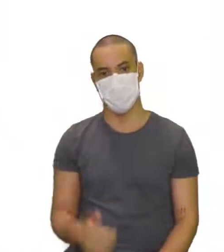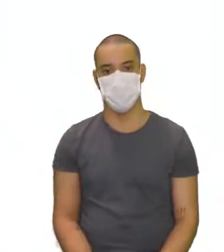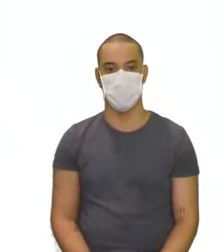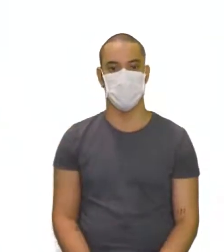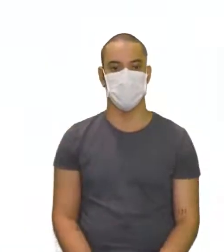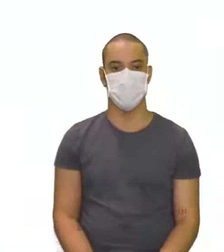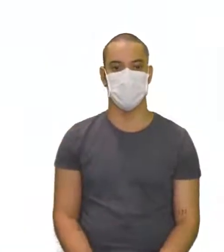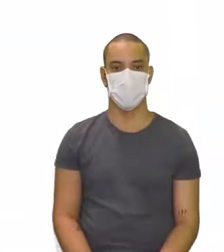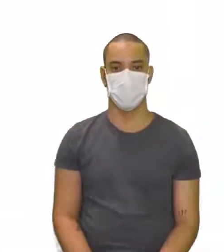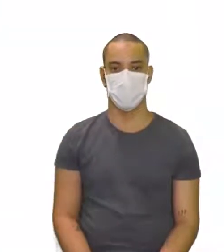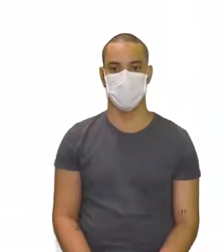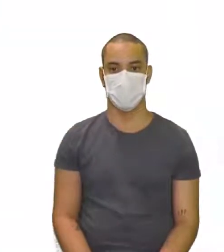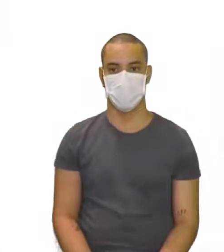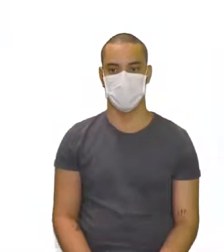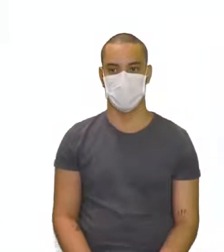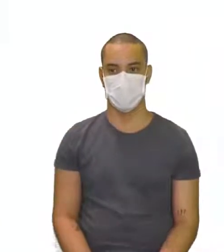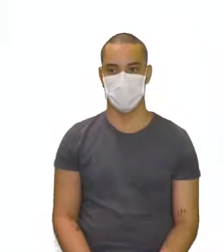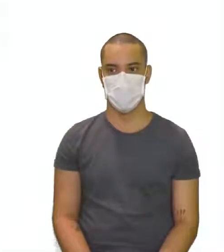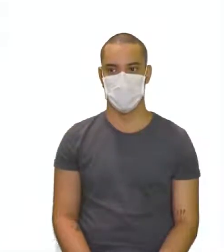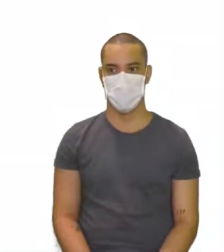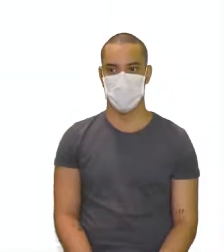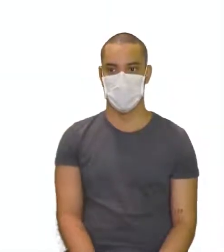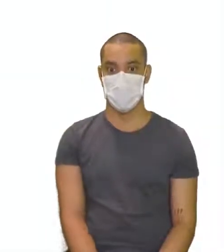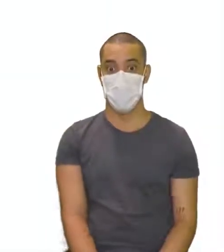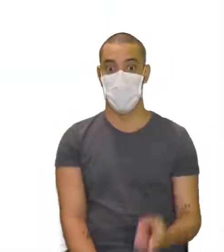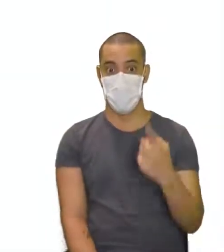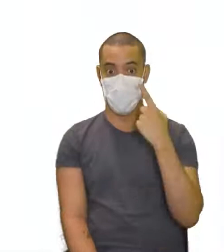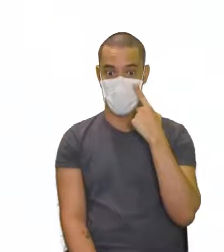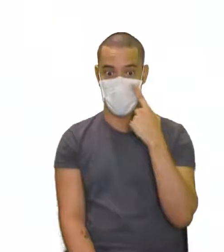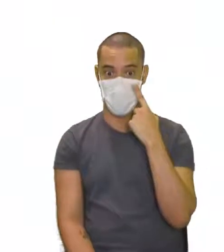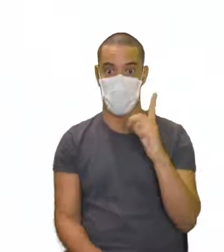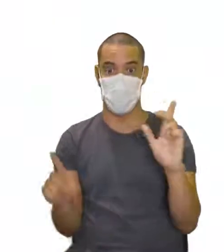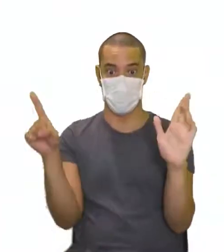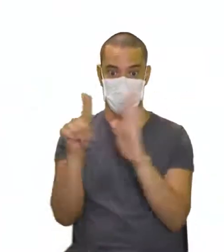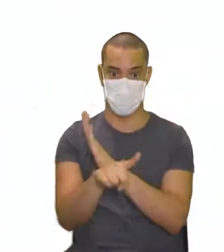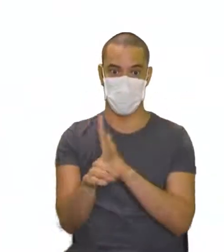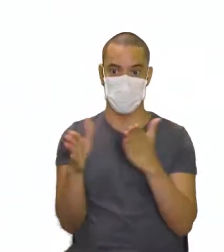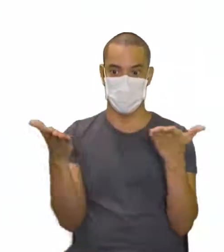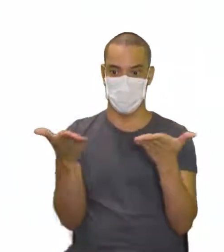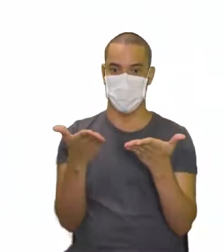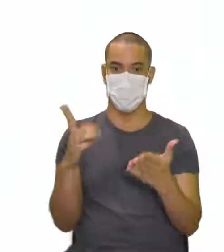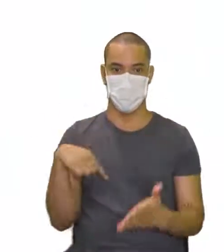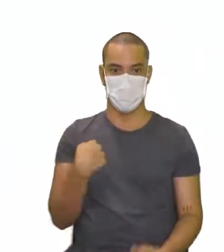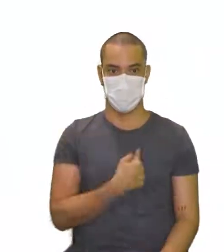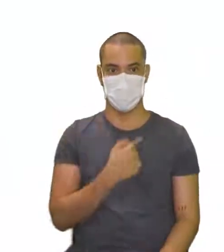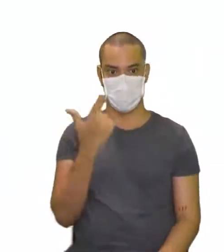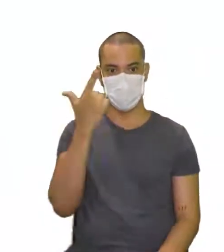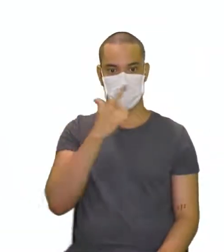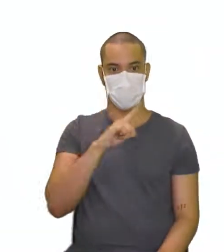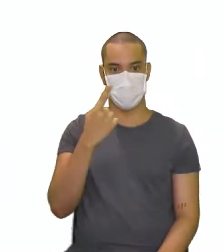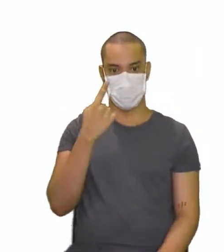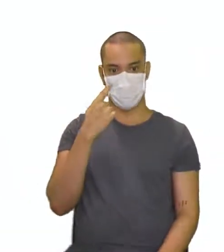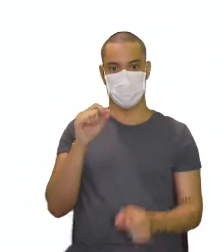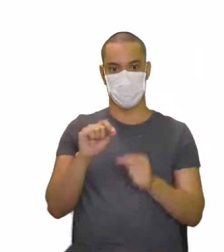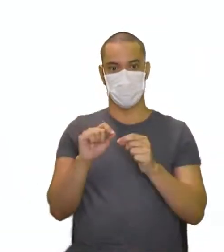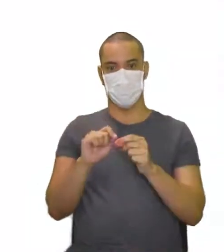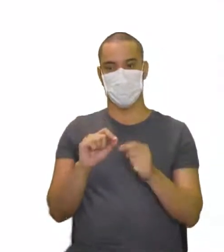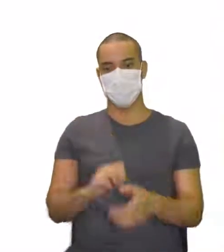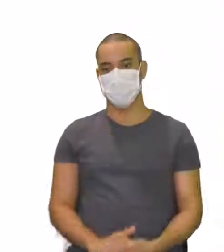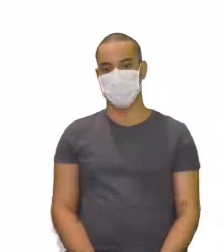tipo de receptor. E vamos ver uma questãozinha para a gente aplicar aí de receptor, tá